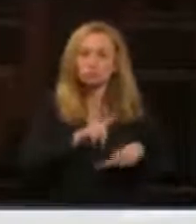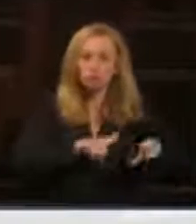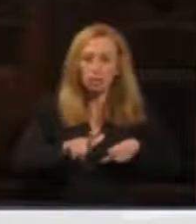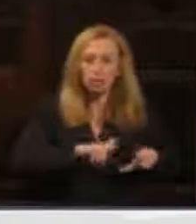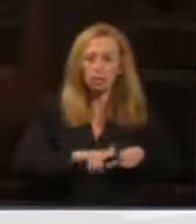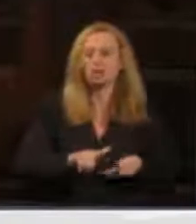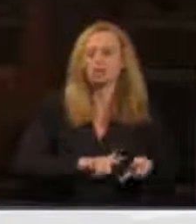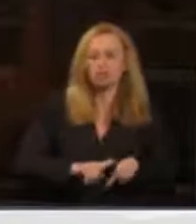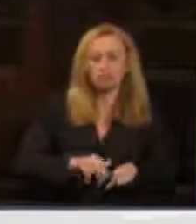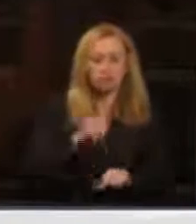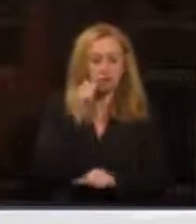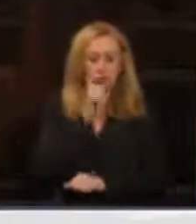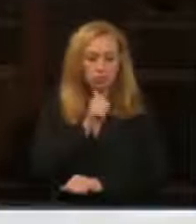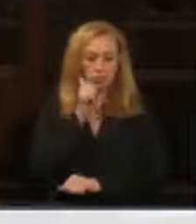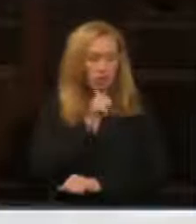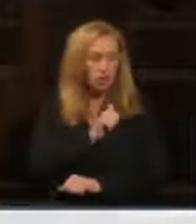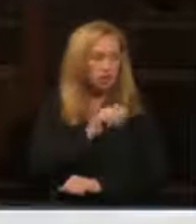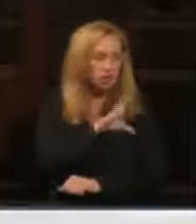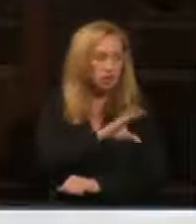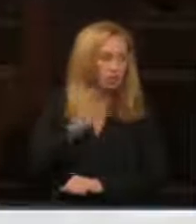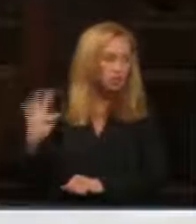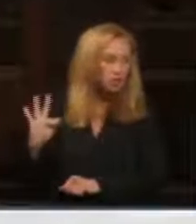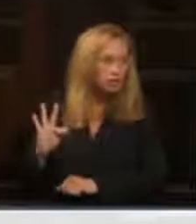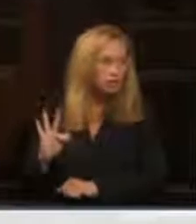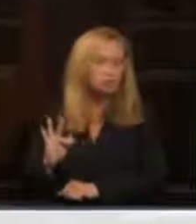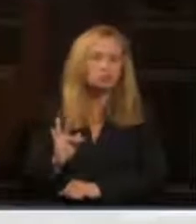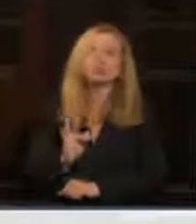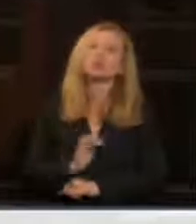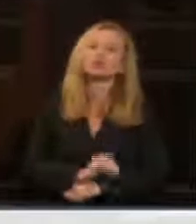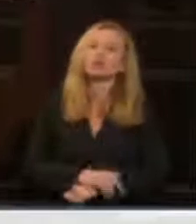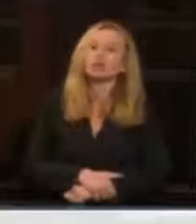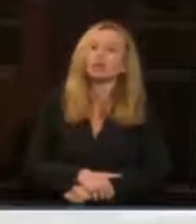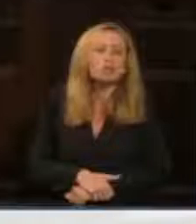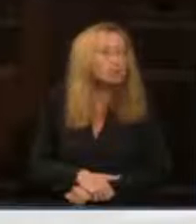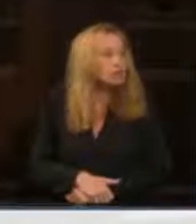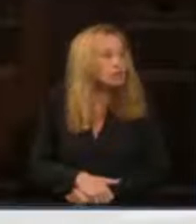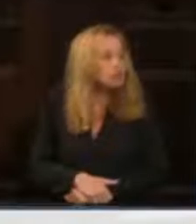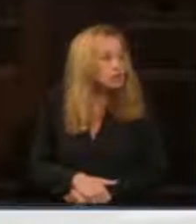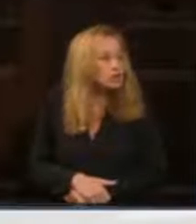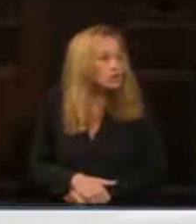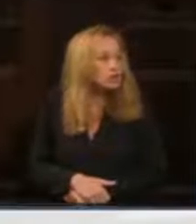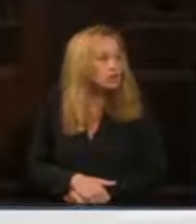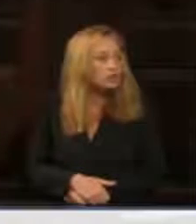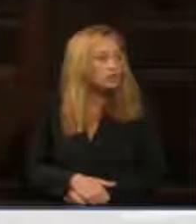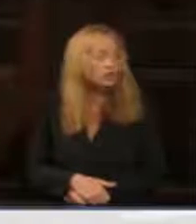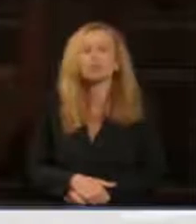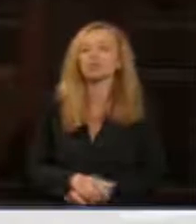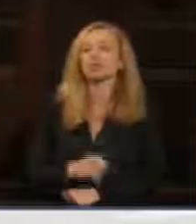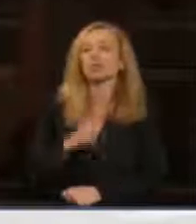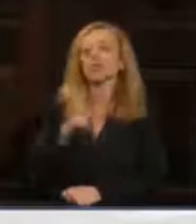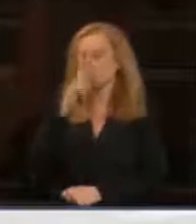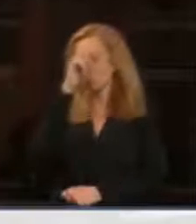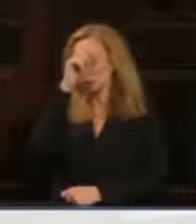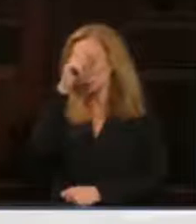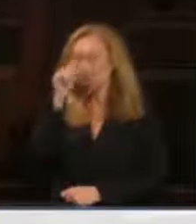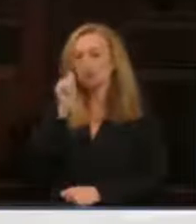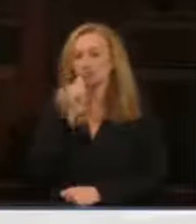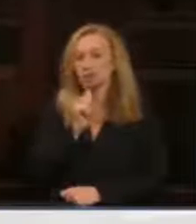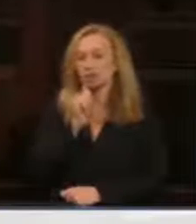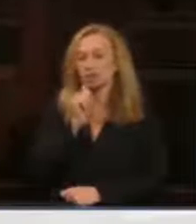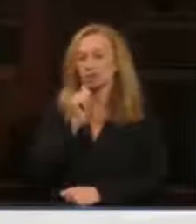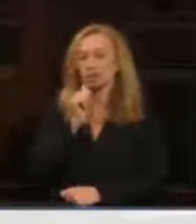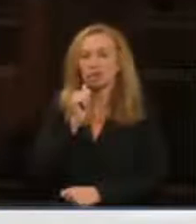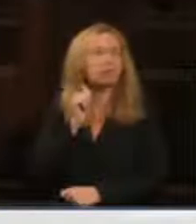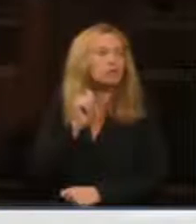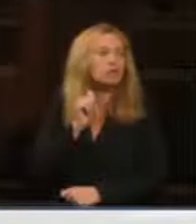para as mulheres de Cabo Frio. E não é à toa, senhor presidente, porque esse hospital de Cabo Frio é referência